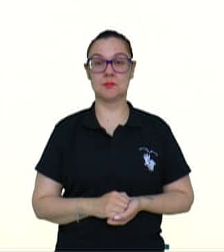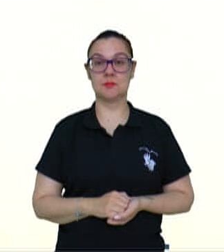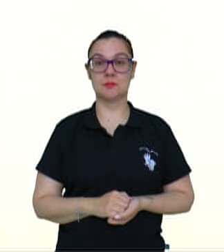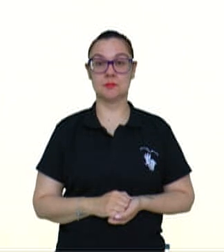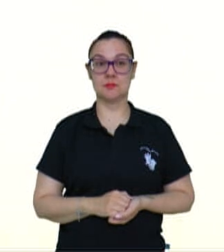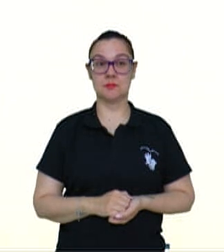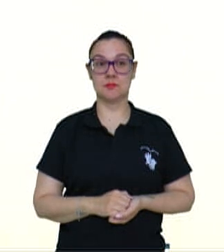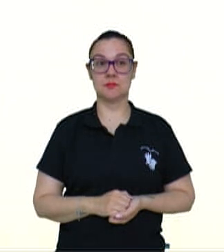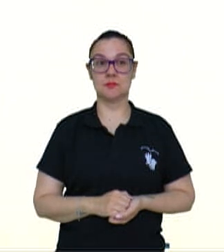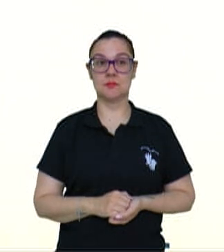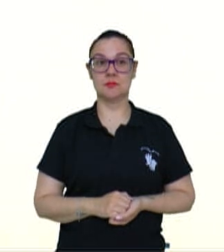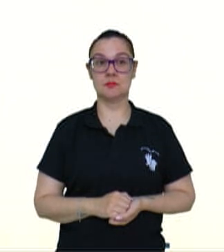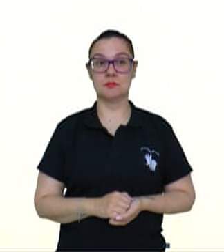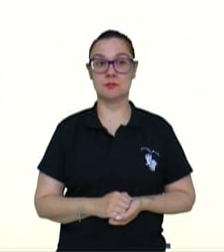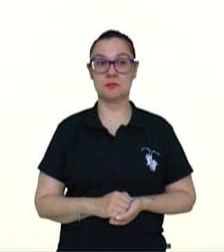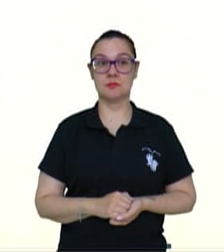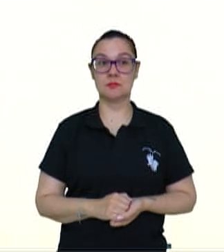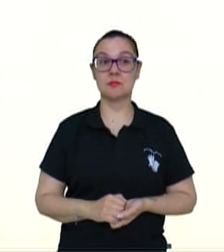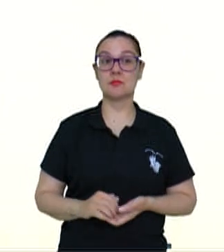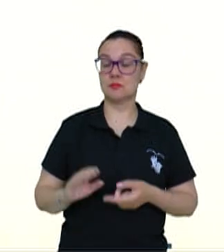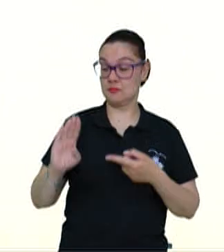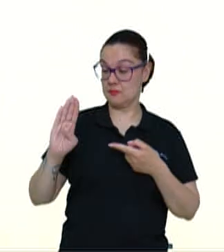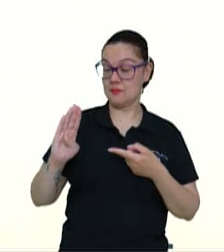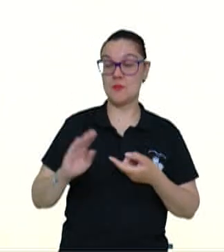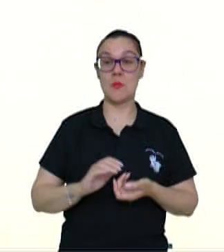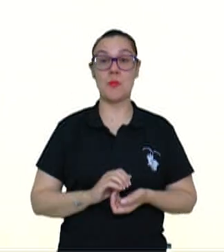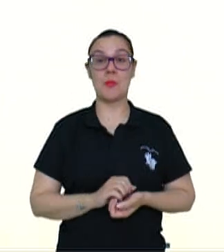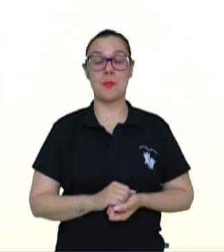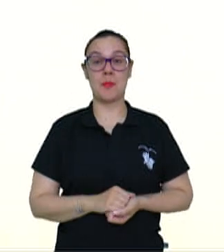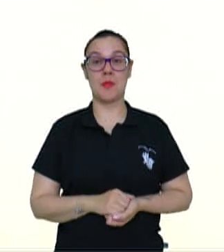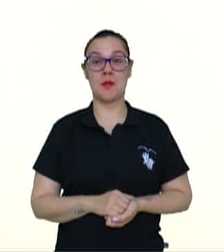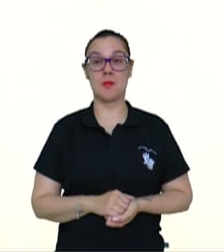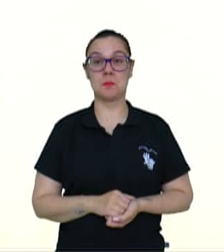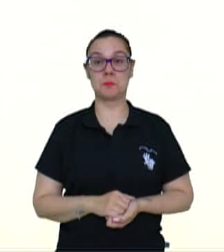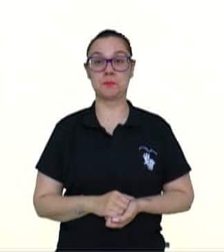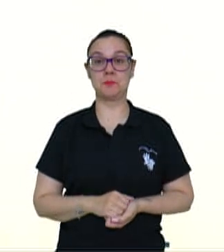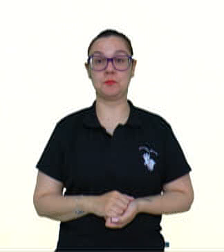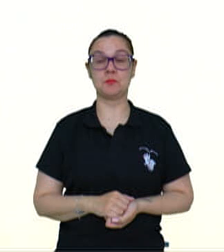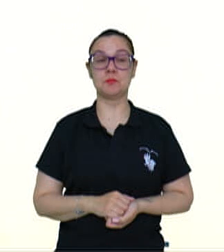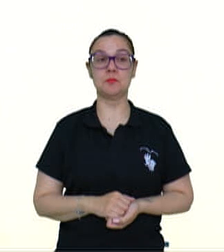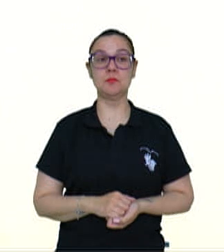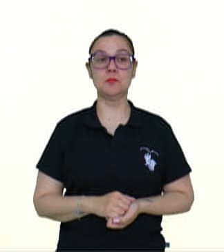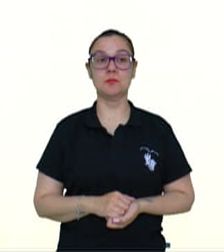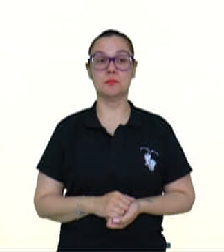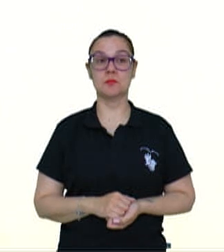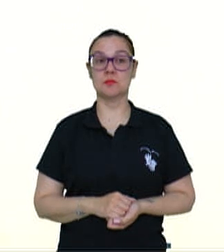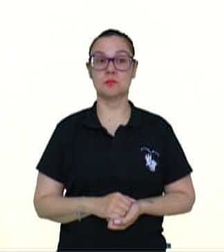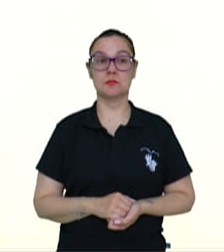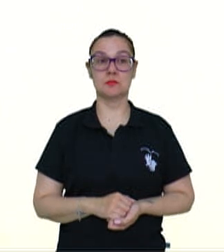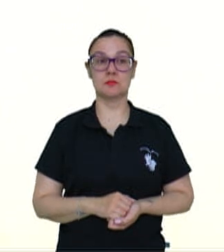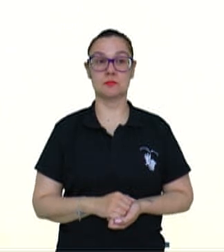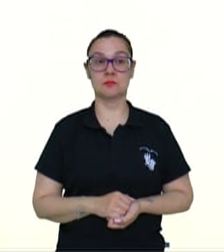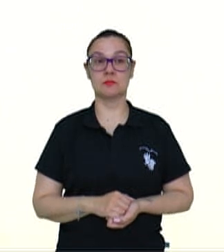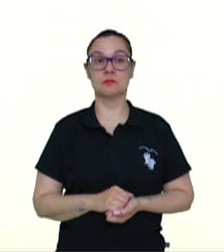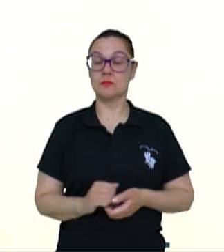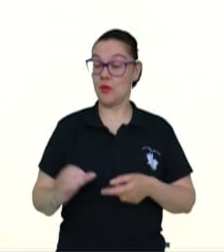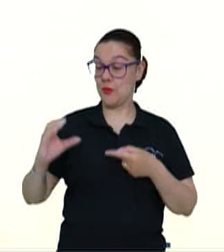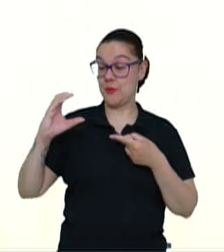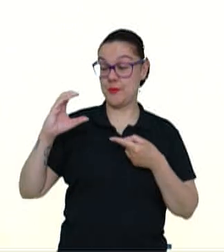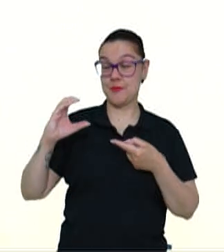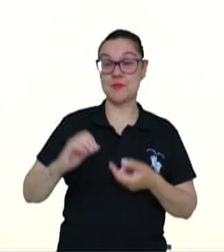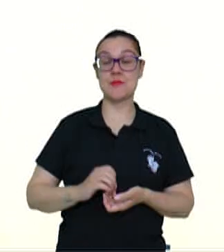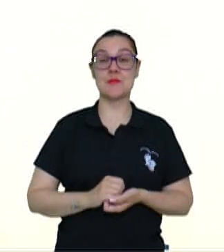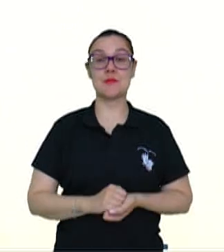mensagem, ser escrito oral. Ou B. Não importa o que o outro pensa, o mensagem já foi repassado. Ou